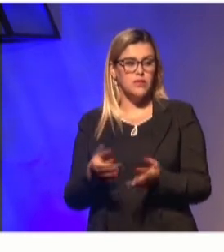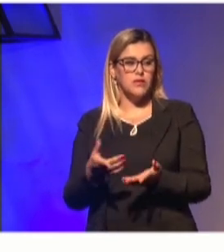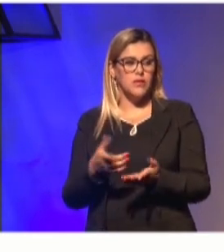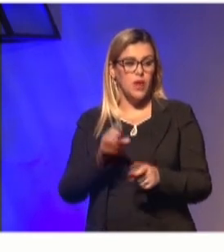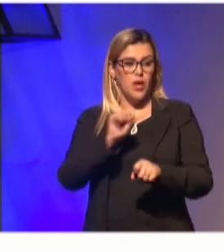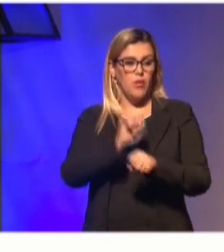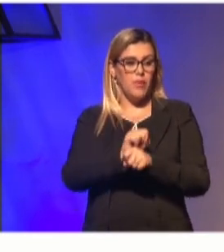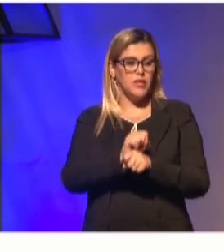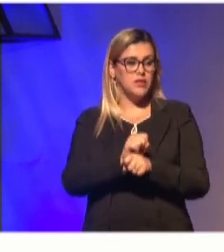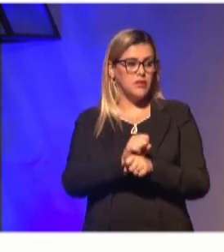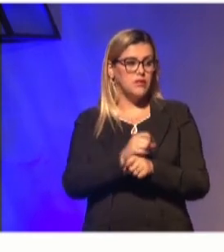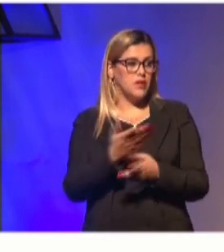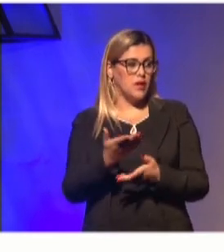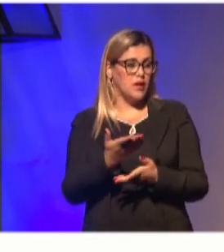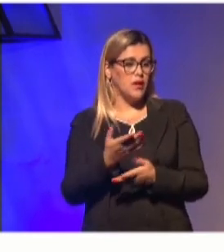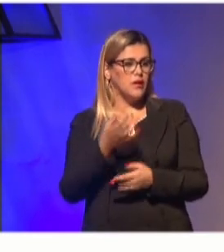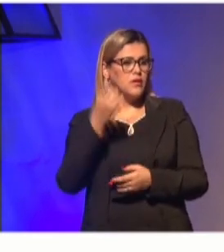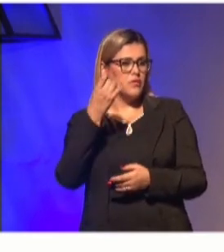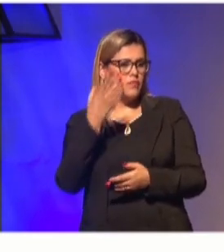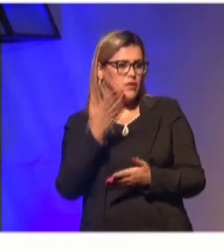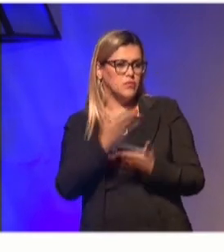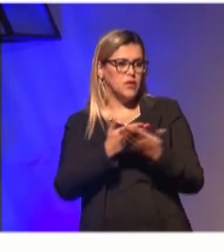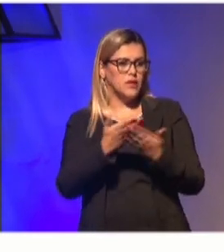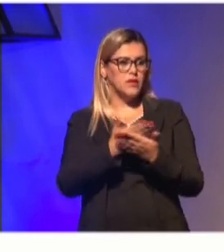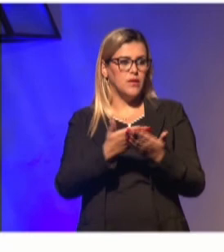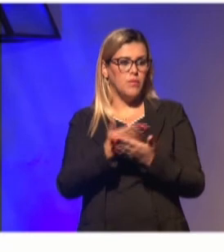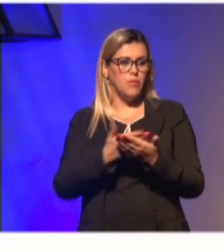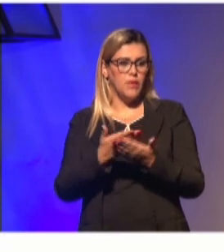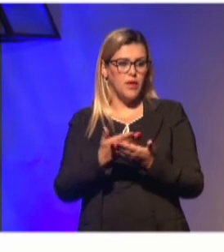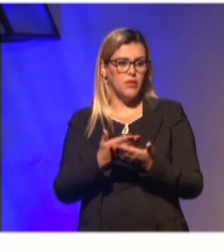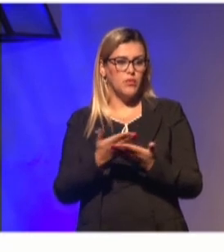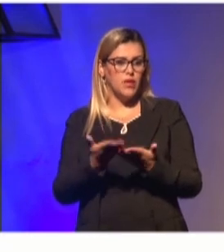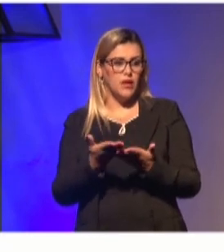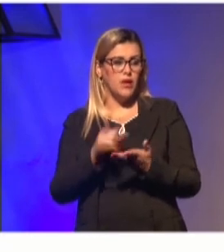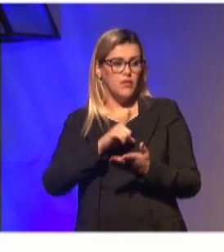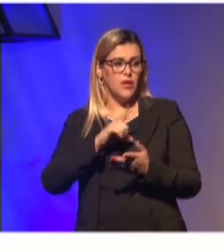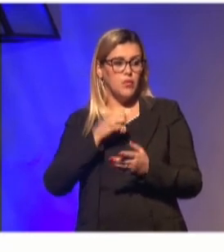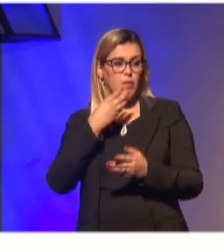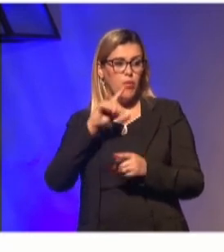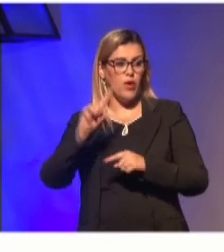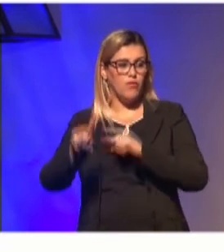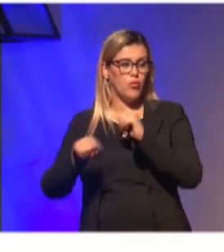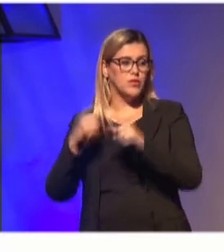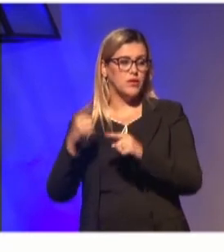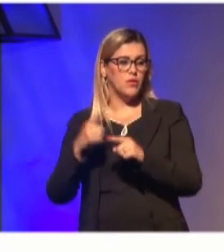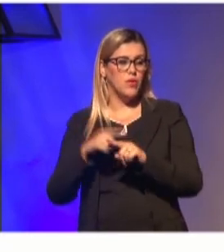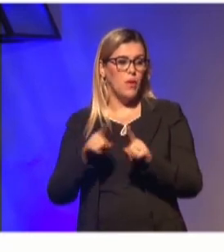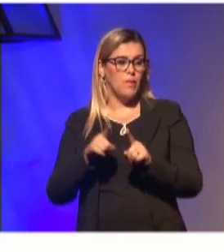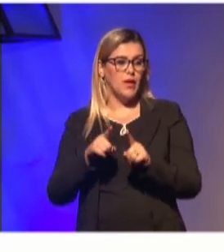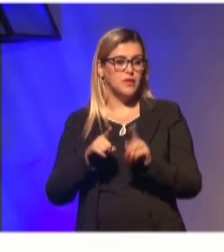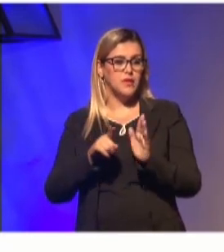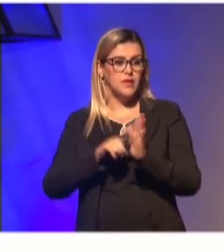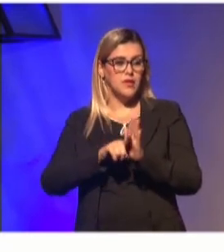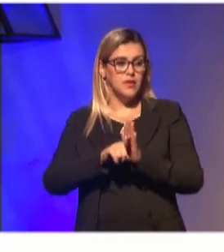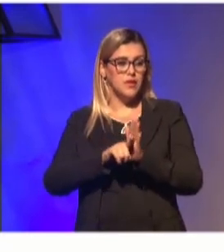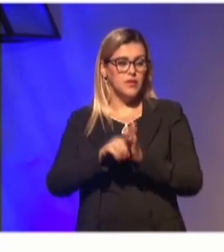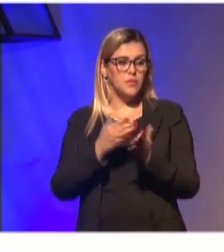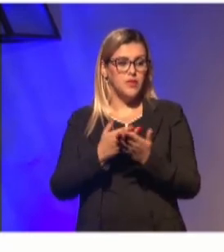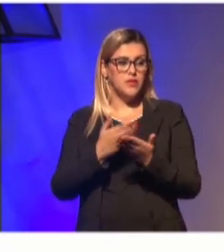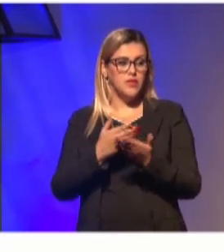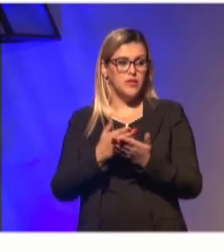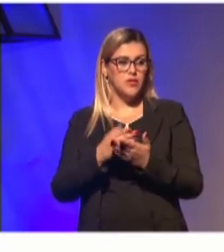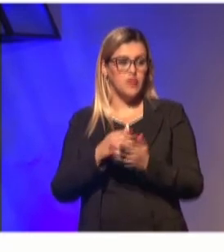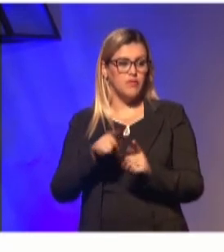uma lesão, uma neuropraxia. Então, talvez o wait-and-see já vai ter uma boa evolução. Mas esse é um estudo que traz também